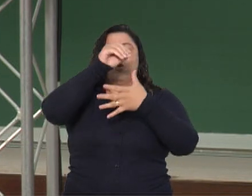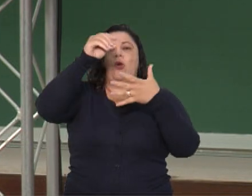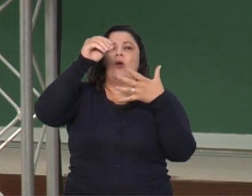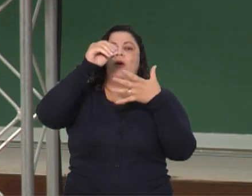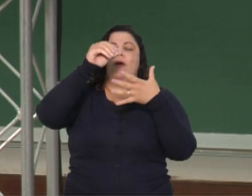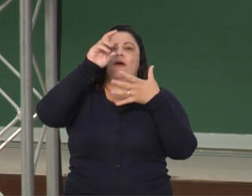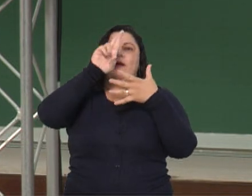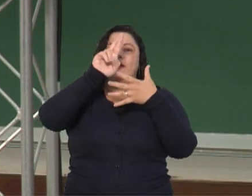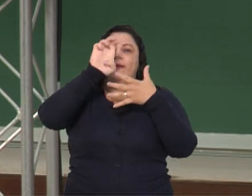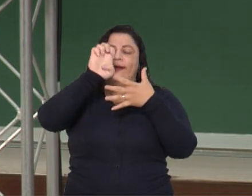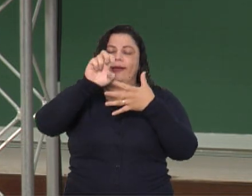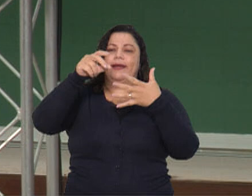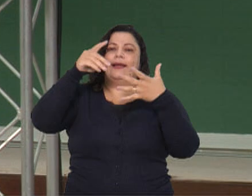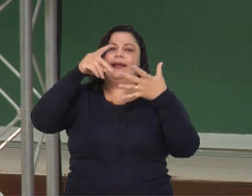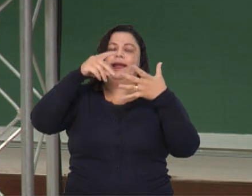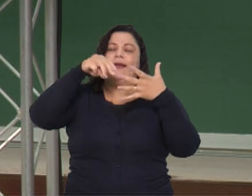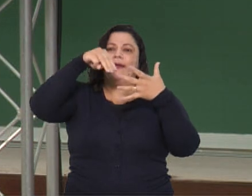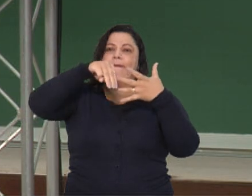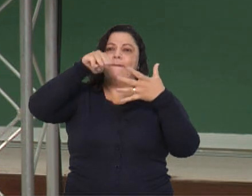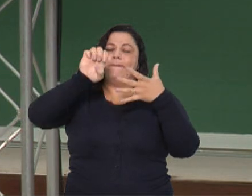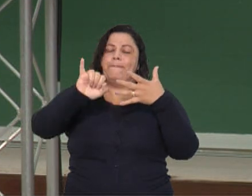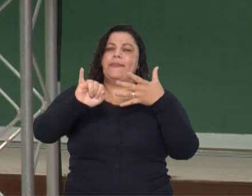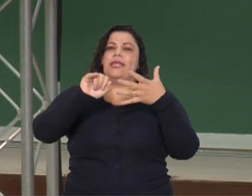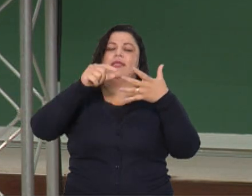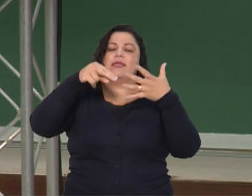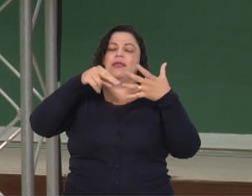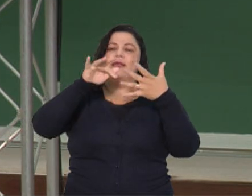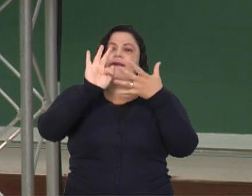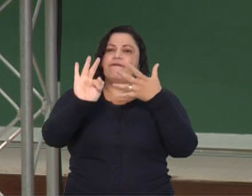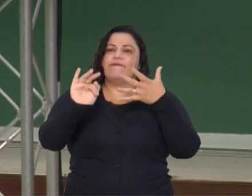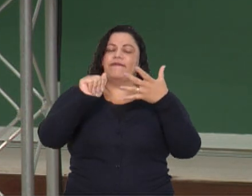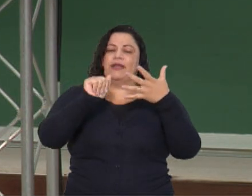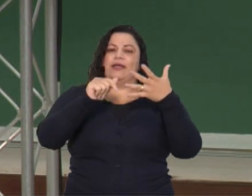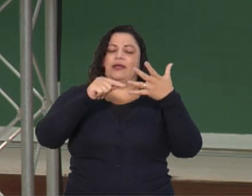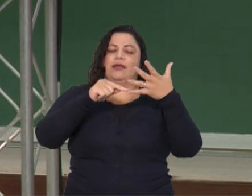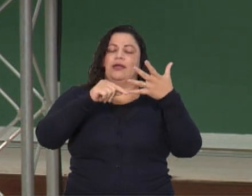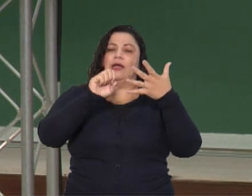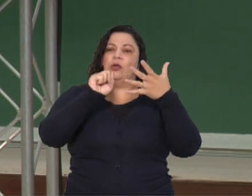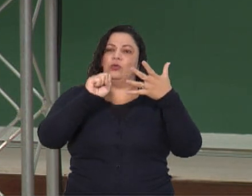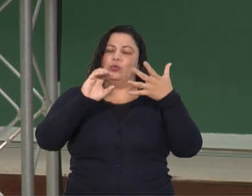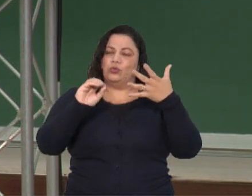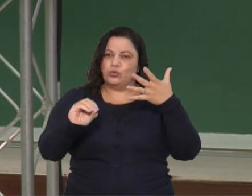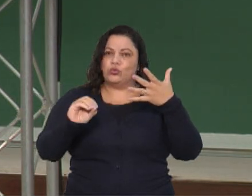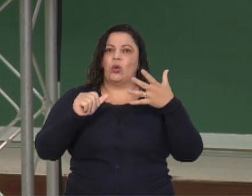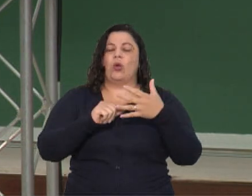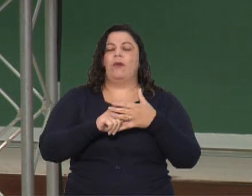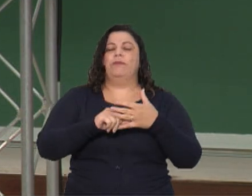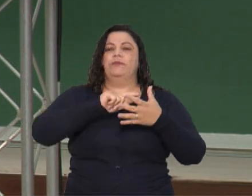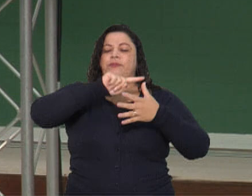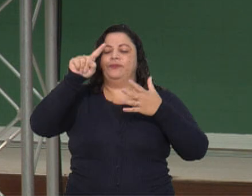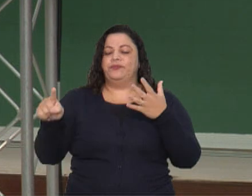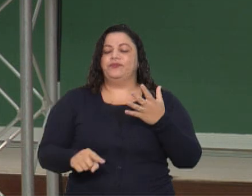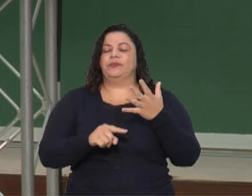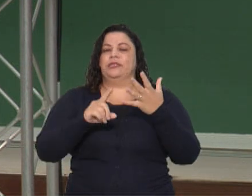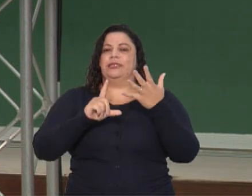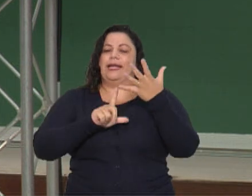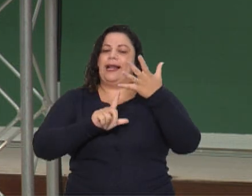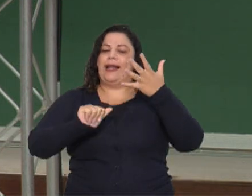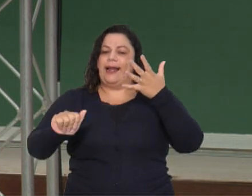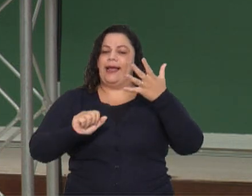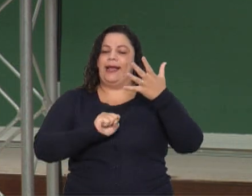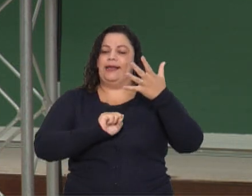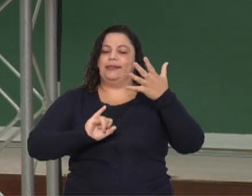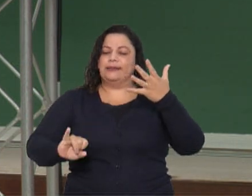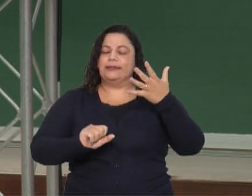eu tô falando as notas musicais numa sequência sucessiva, uma após a outra. Dó, ré, mi. Eu